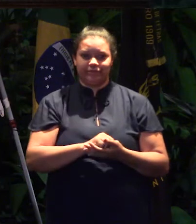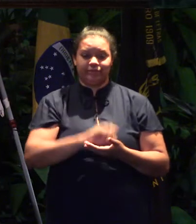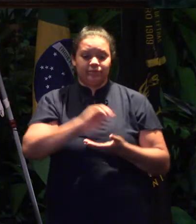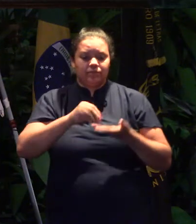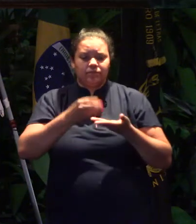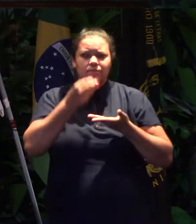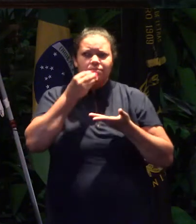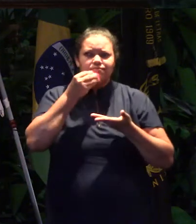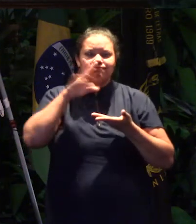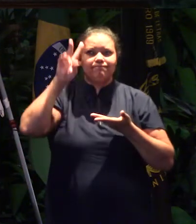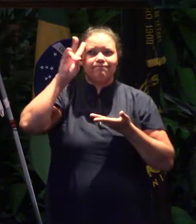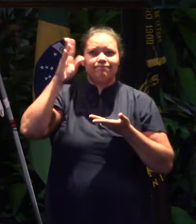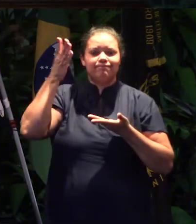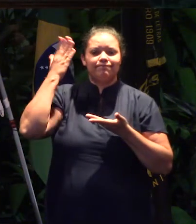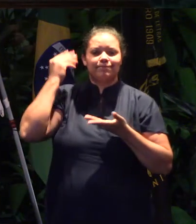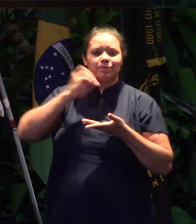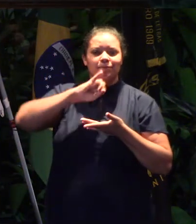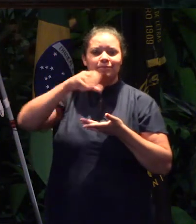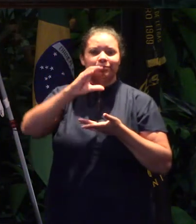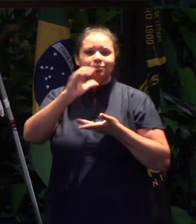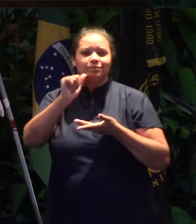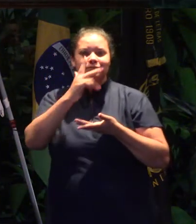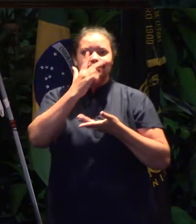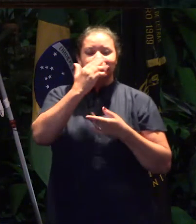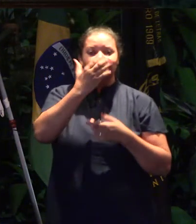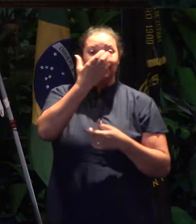jacas, melancias, inusitadas maçãs,